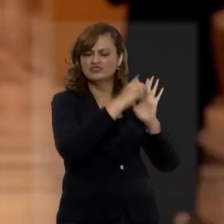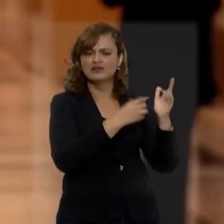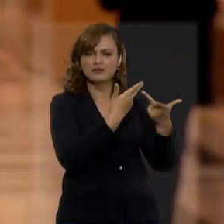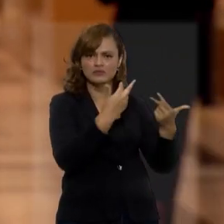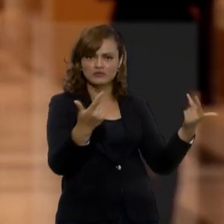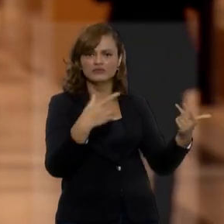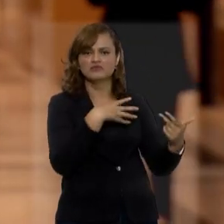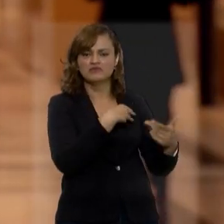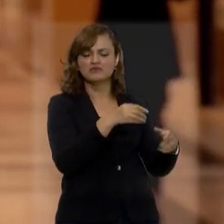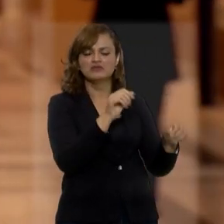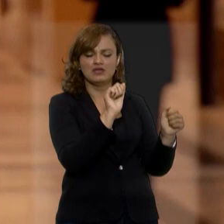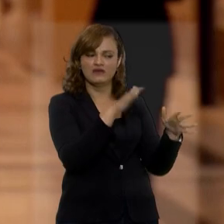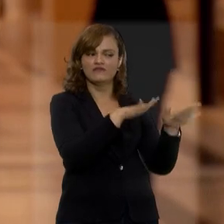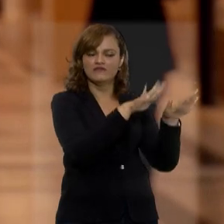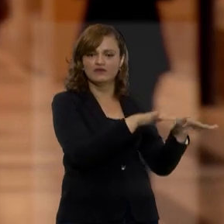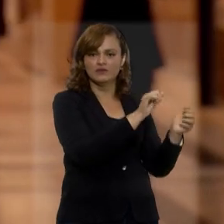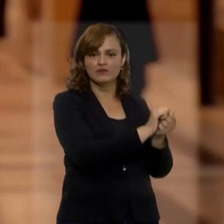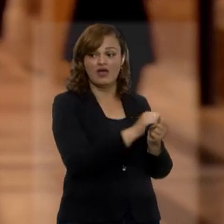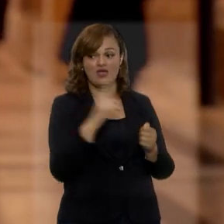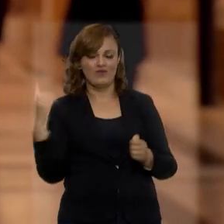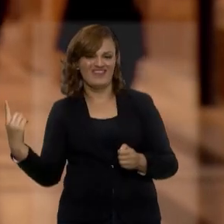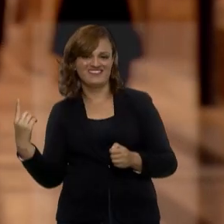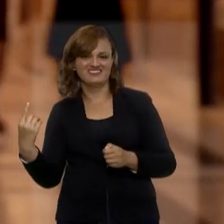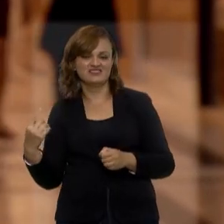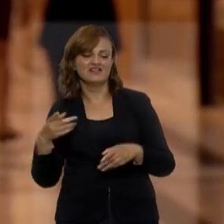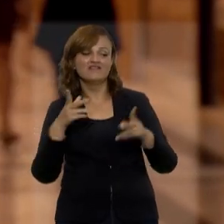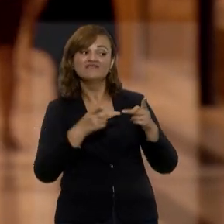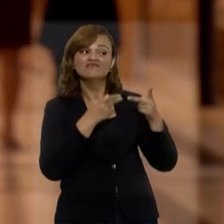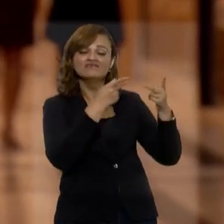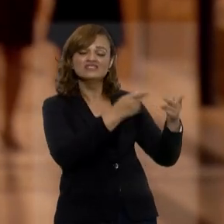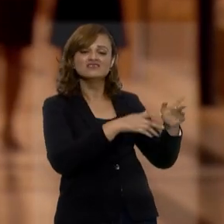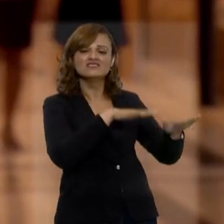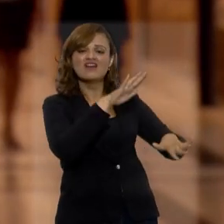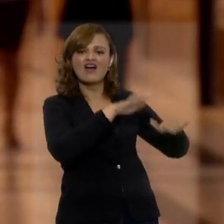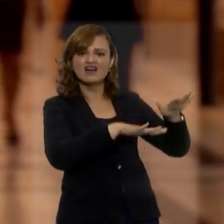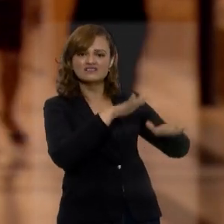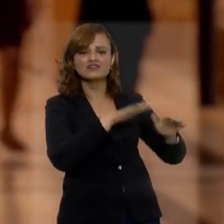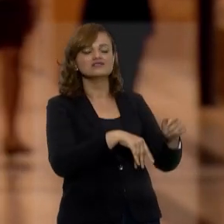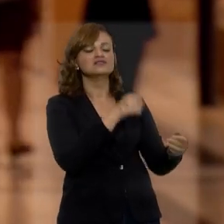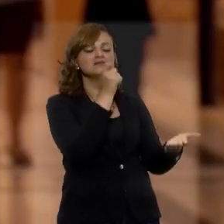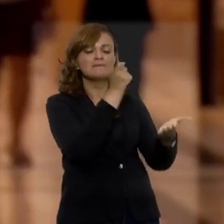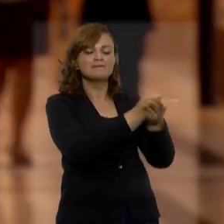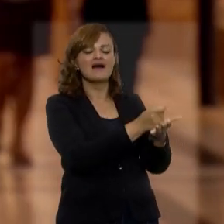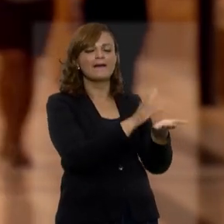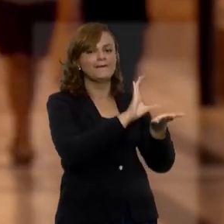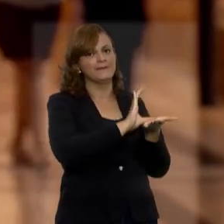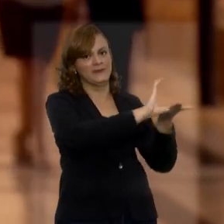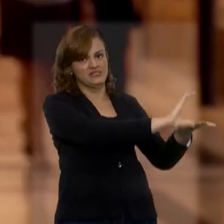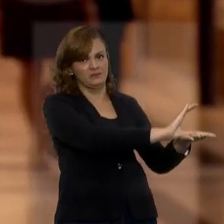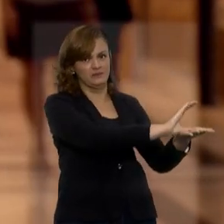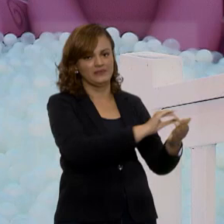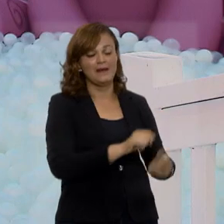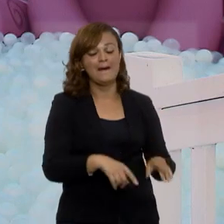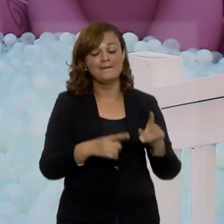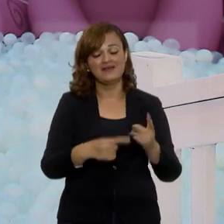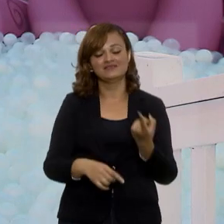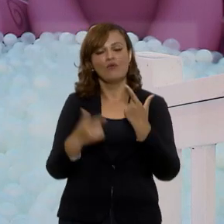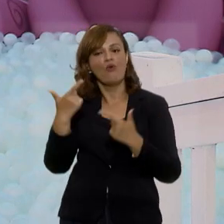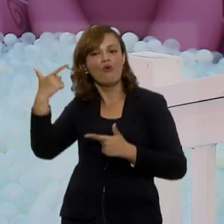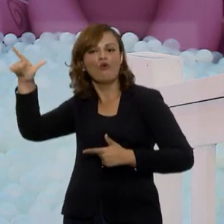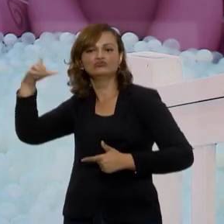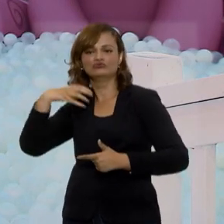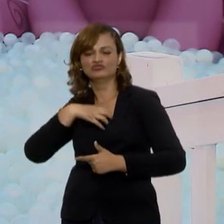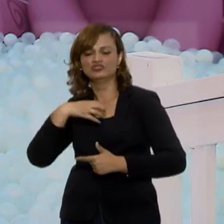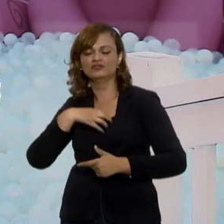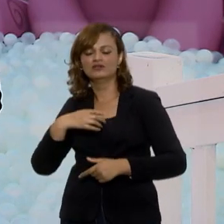os direitos fundamentais do menor. E nesse caso, quem não for o guardião legal da criança deve pagar pensão alimentícia. Já na